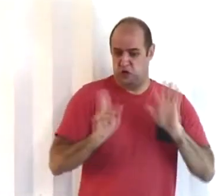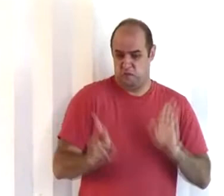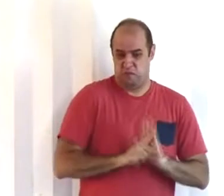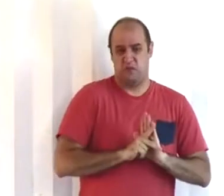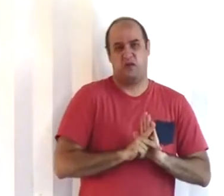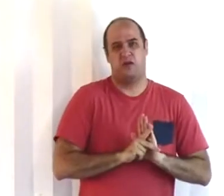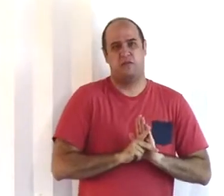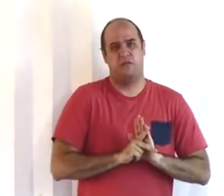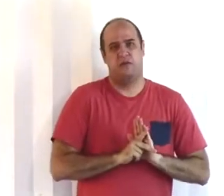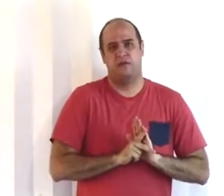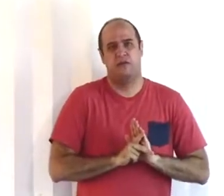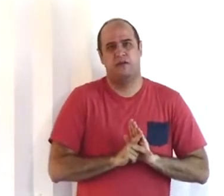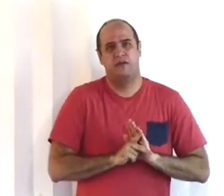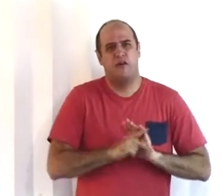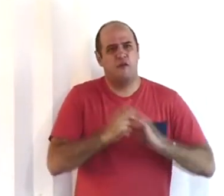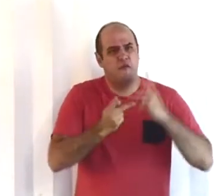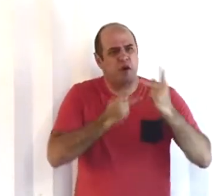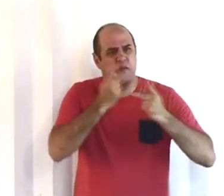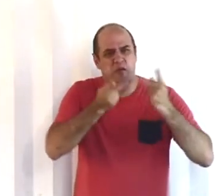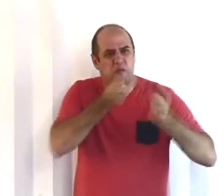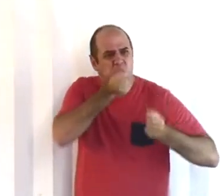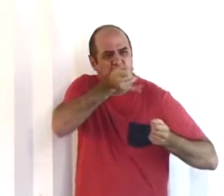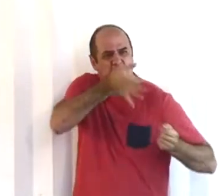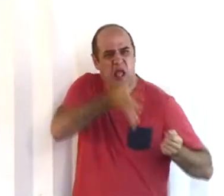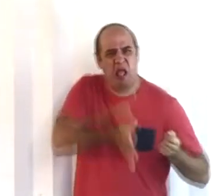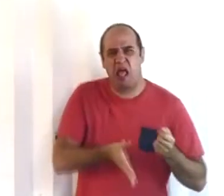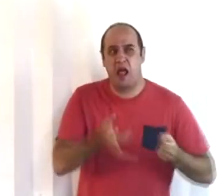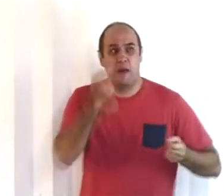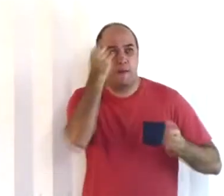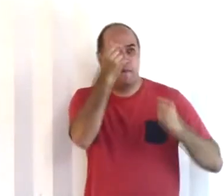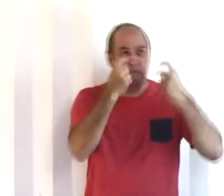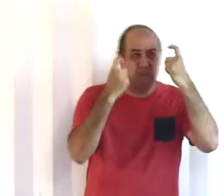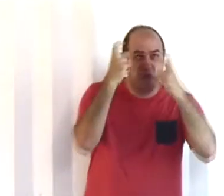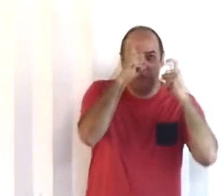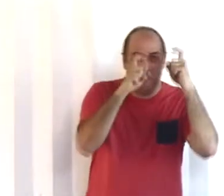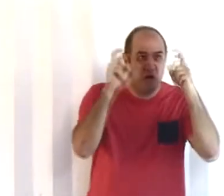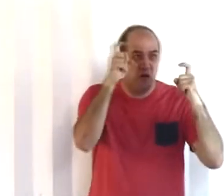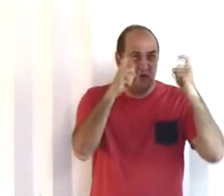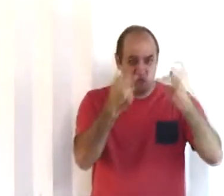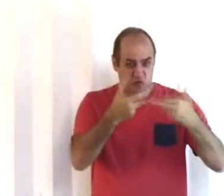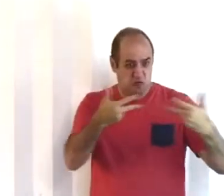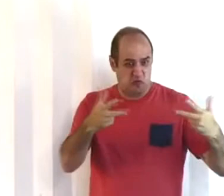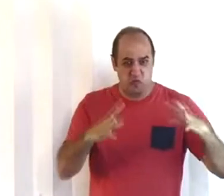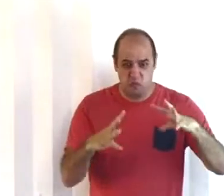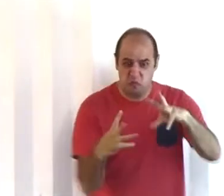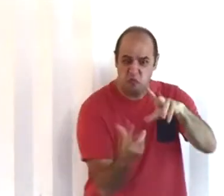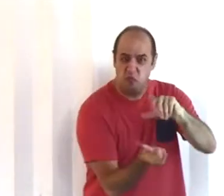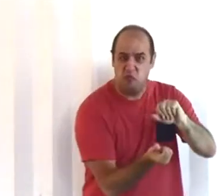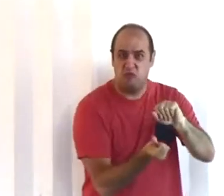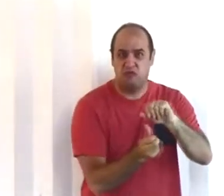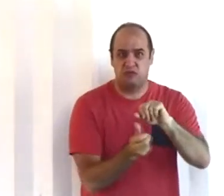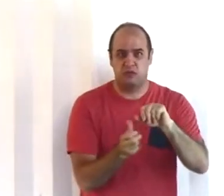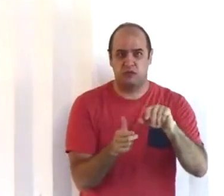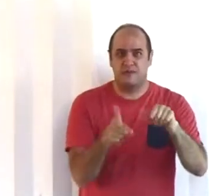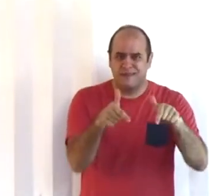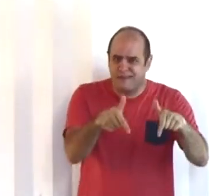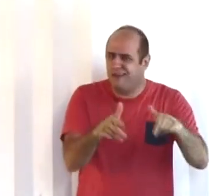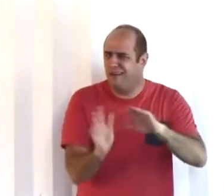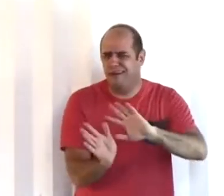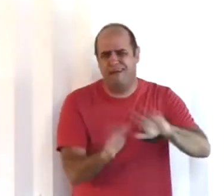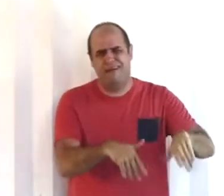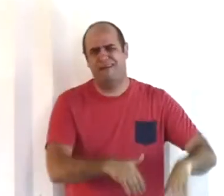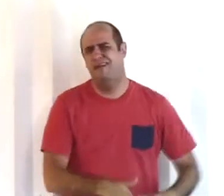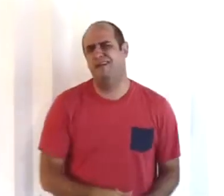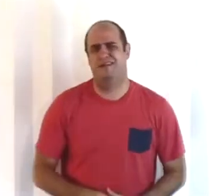na sua infâmia, porque só se preocupam com as coisas terrenas. Então, a primeira instrução de Paulo aos Filipenses